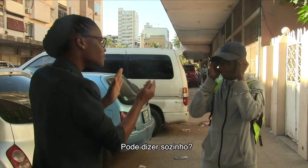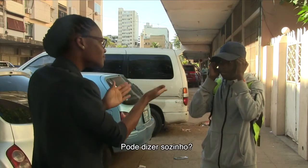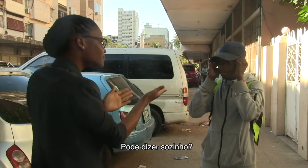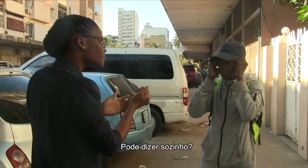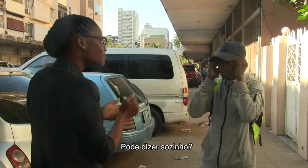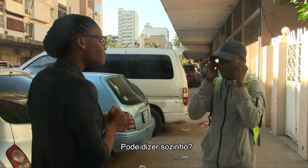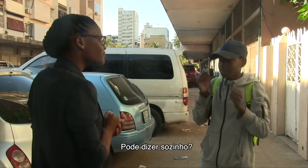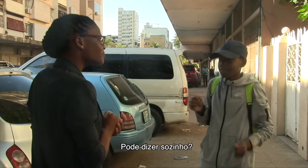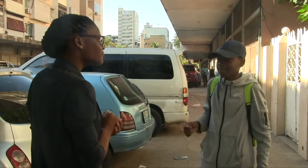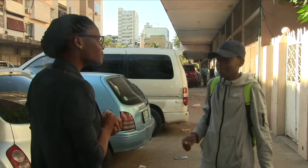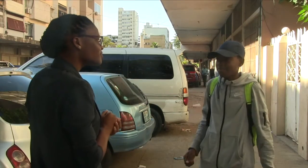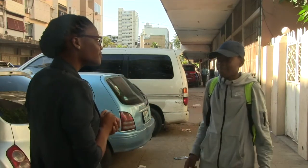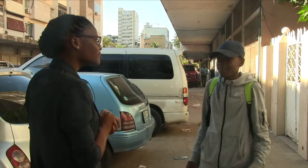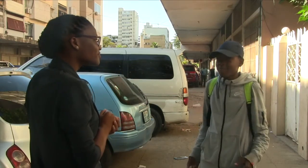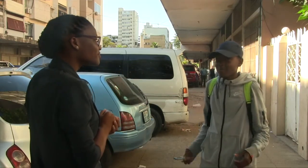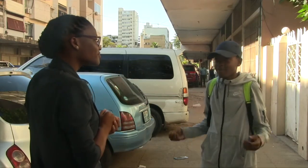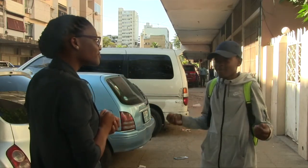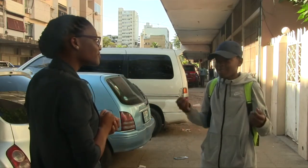pode dizer sozinho,